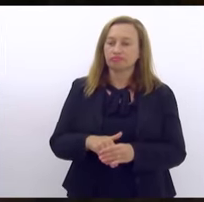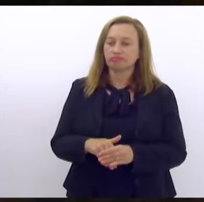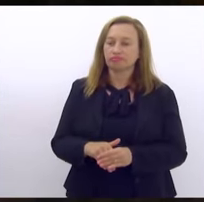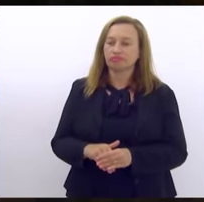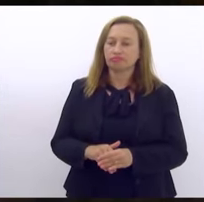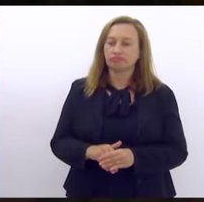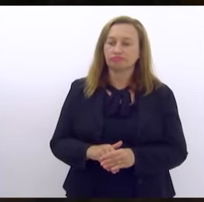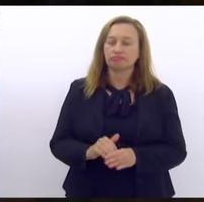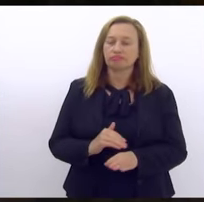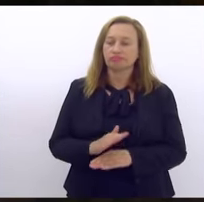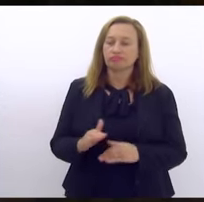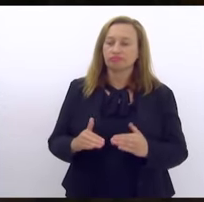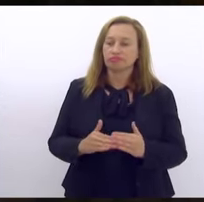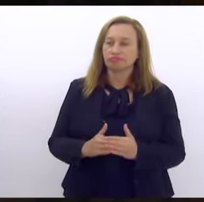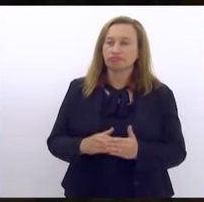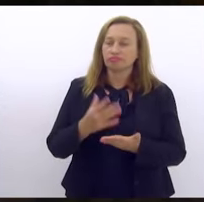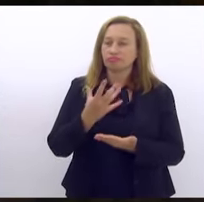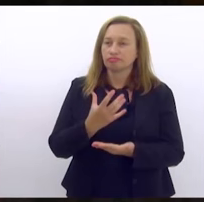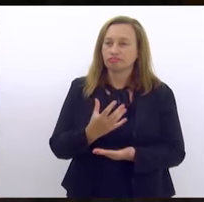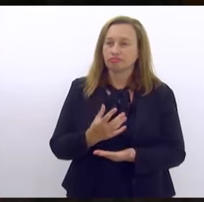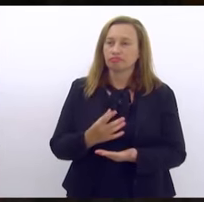discussão. Em votação,